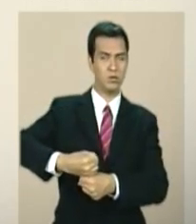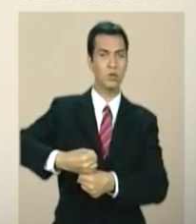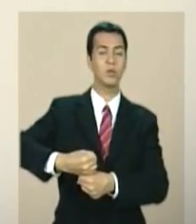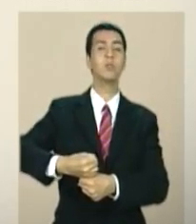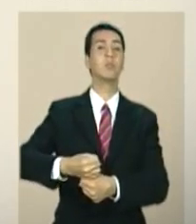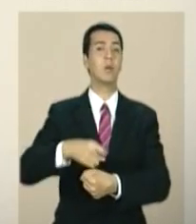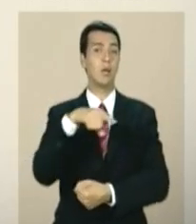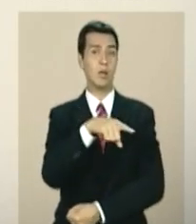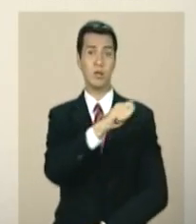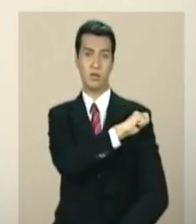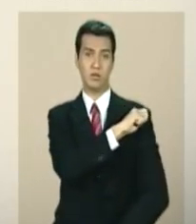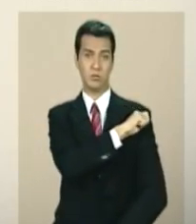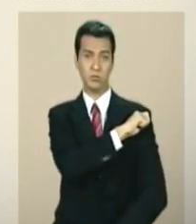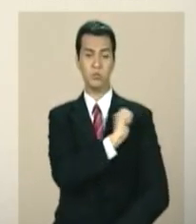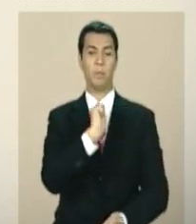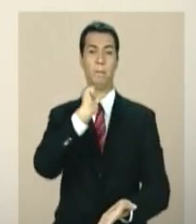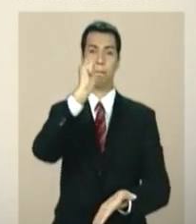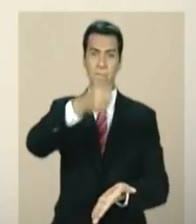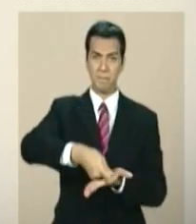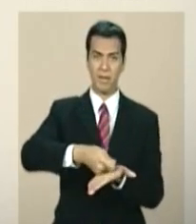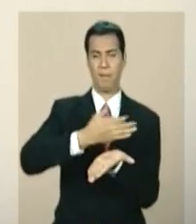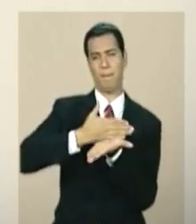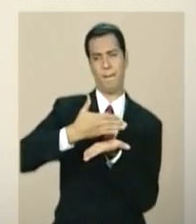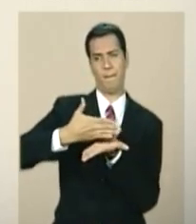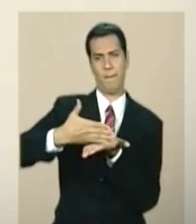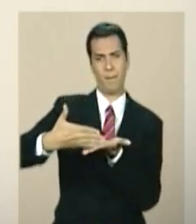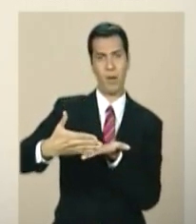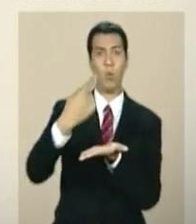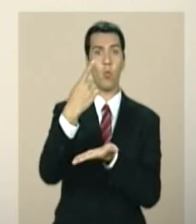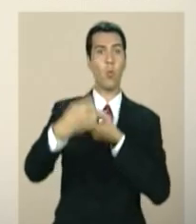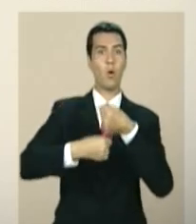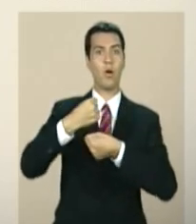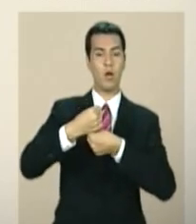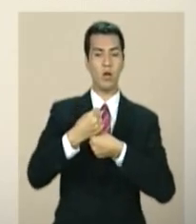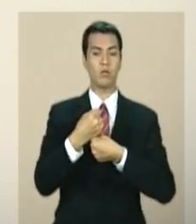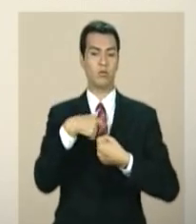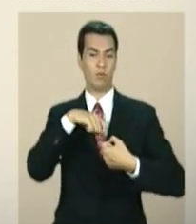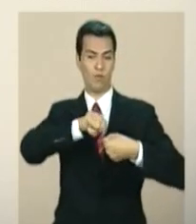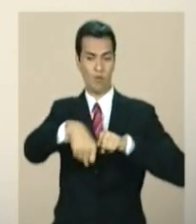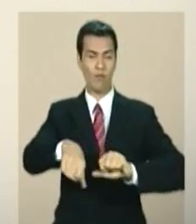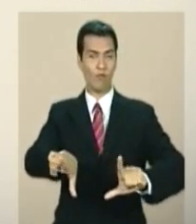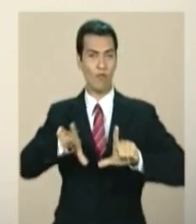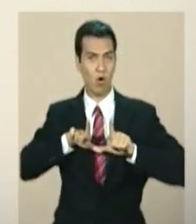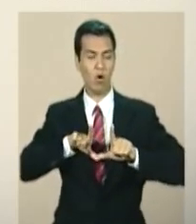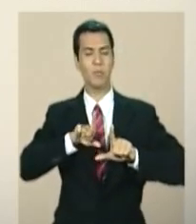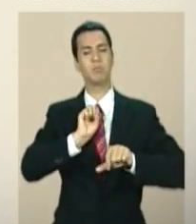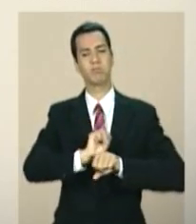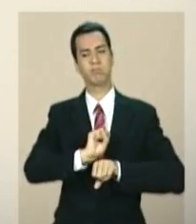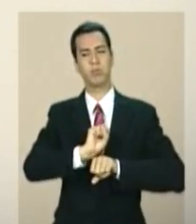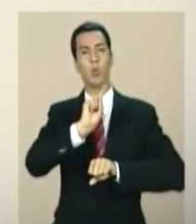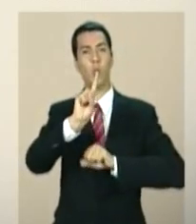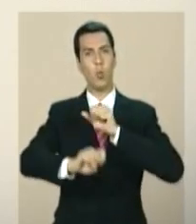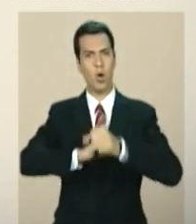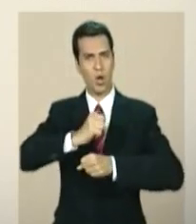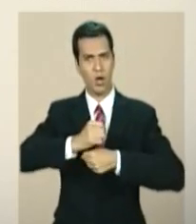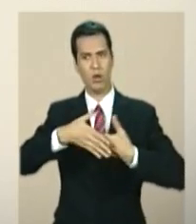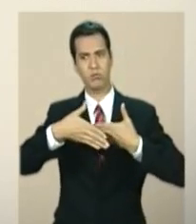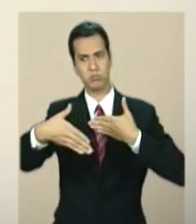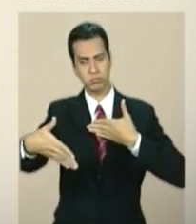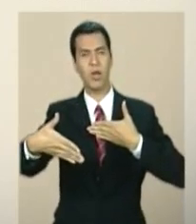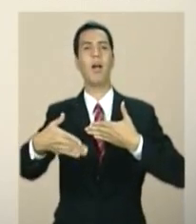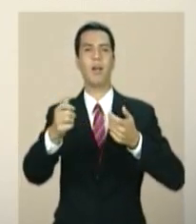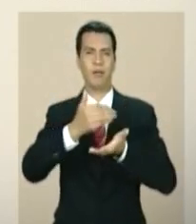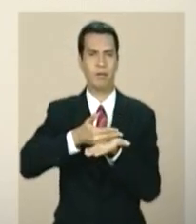o empréstimo 1 ano e meio Depois que terminar o curso e o prazo para pagar o financiamento Luciano é